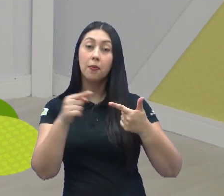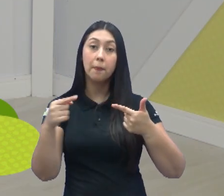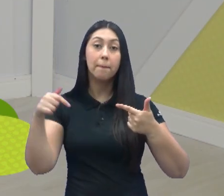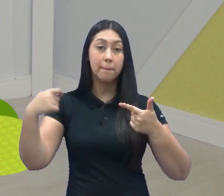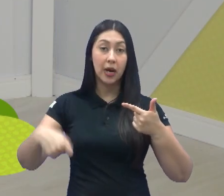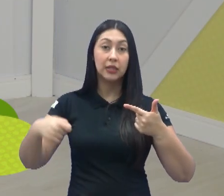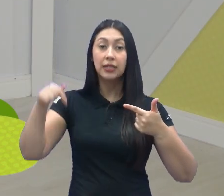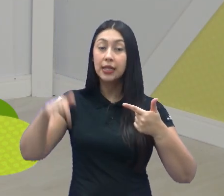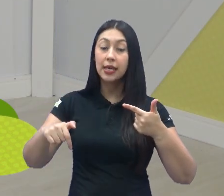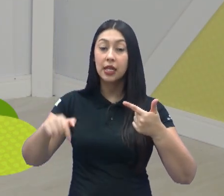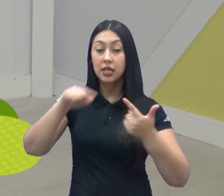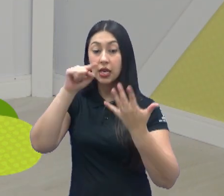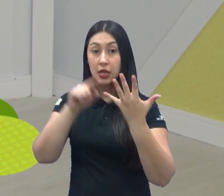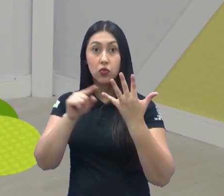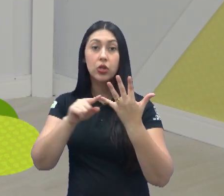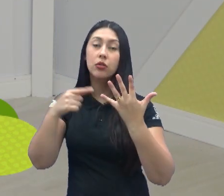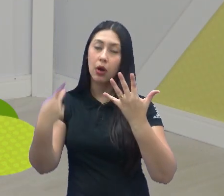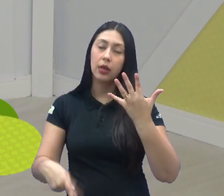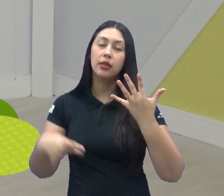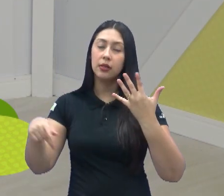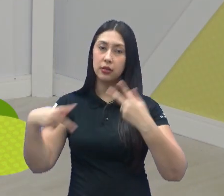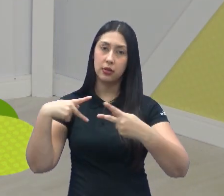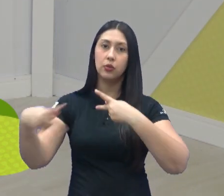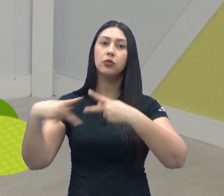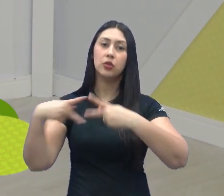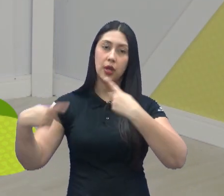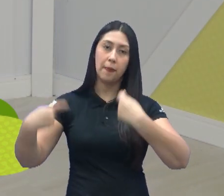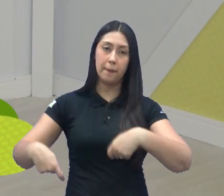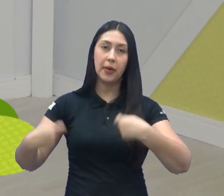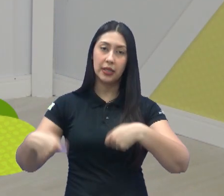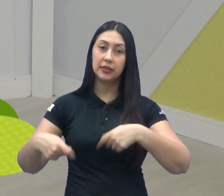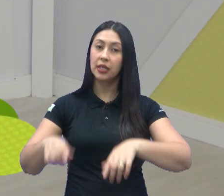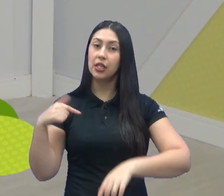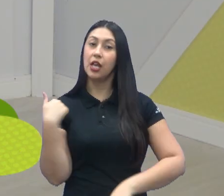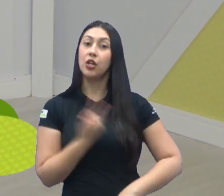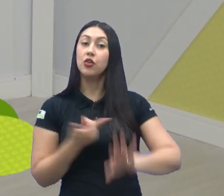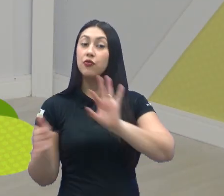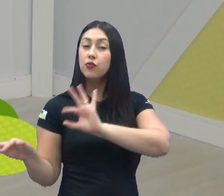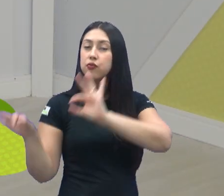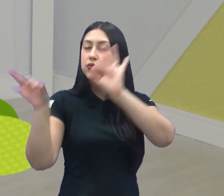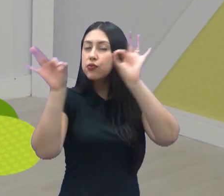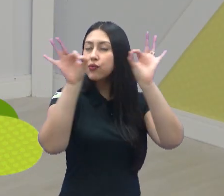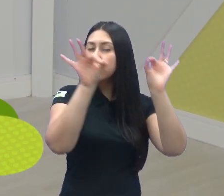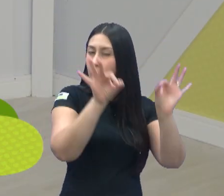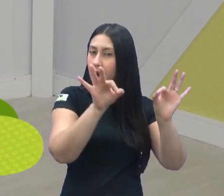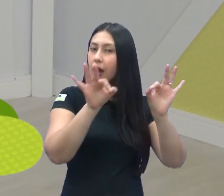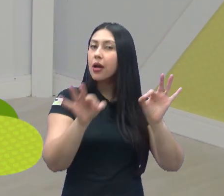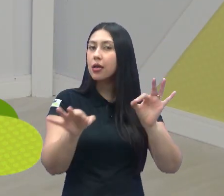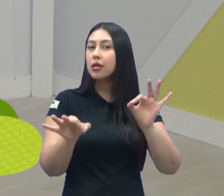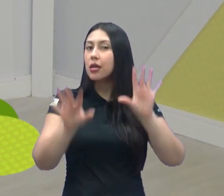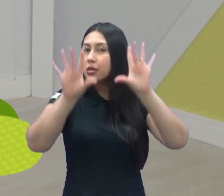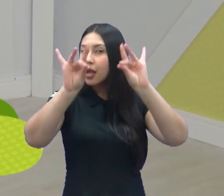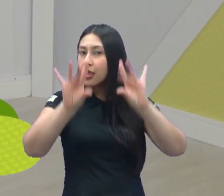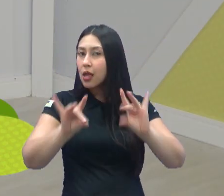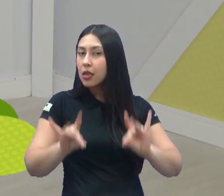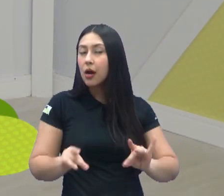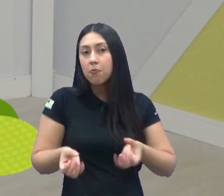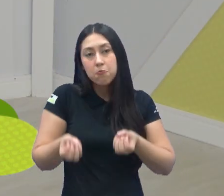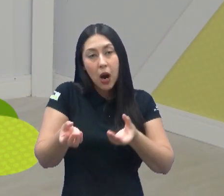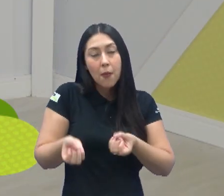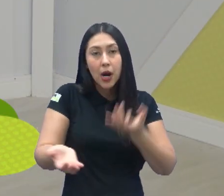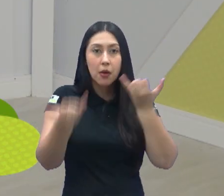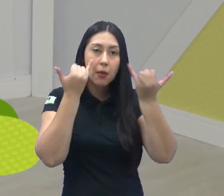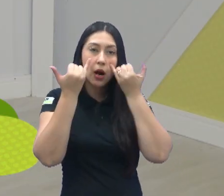do quinto, também será aqui em São José dos Campos. A gente vai acompanhar de perto e, claro, vai trazendo todas as informações para você das finais